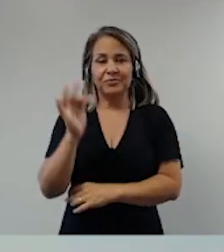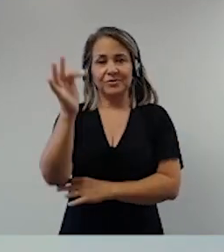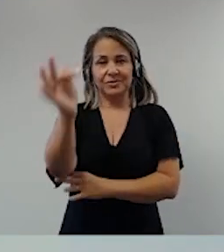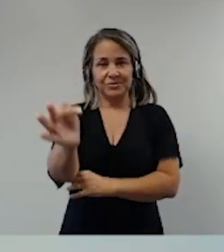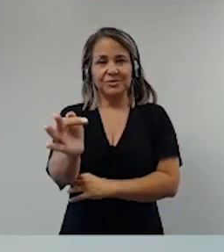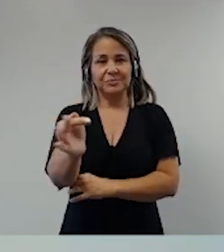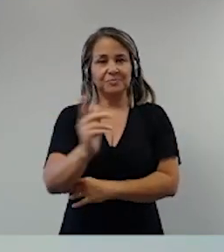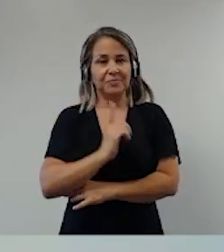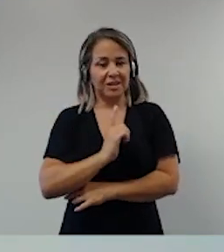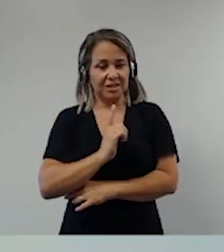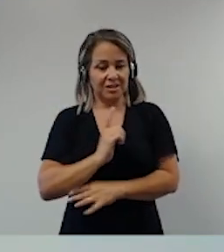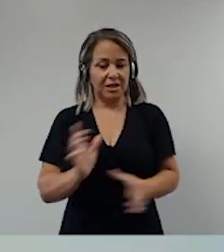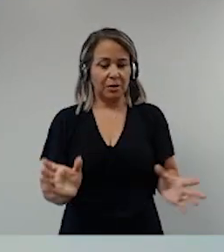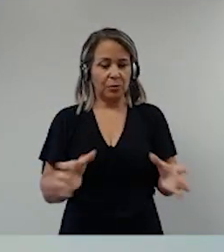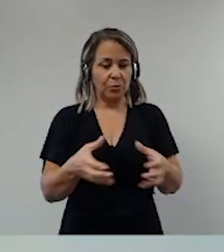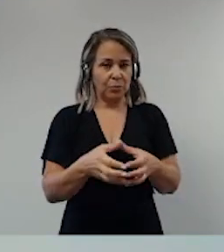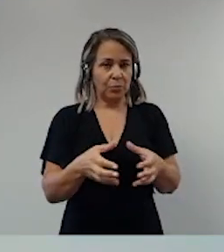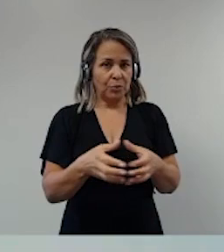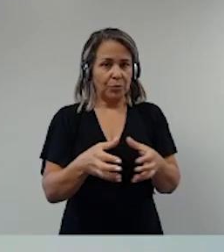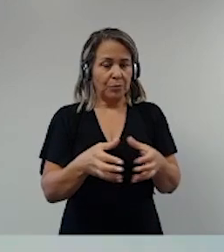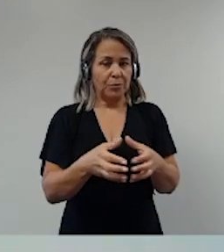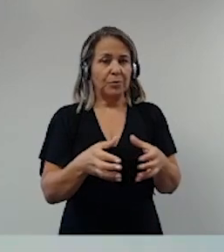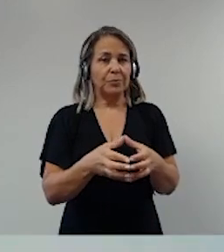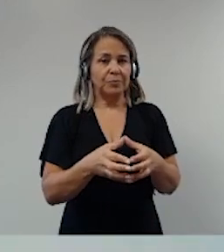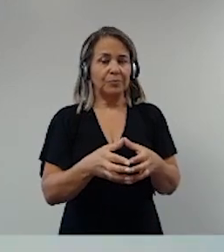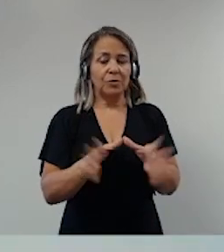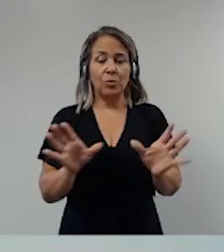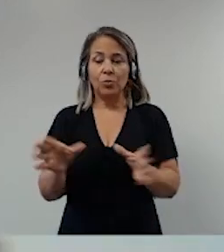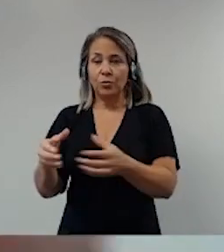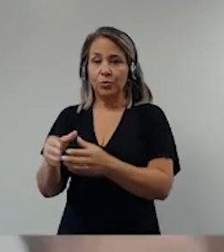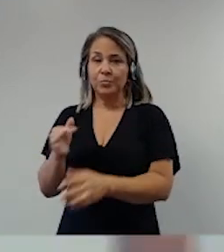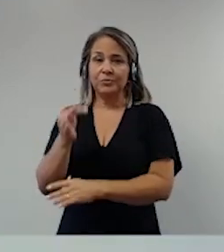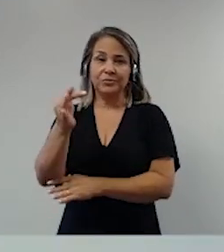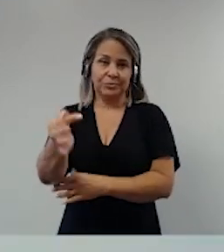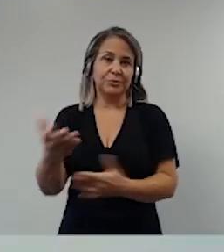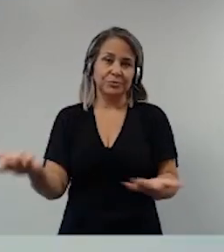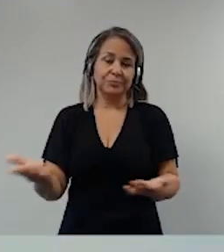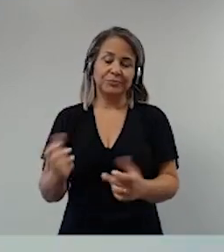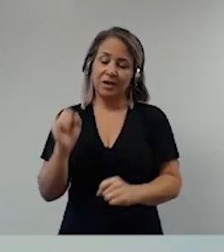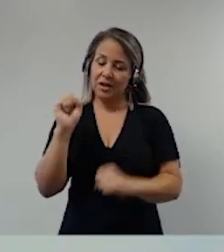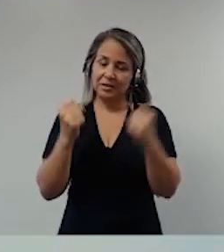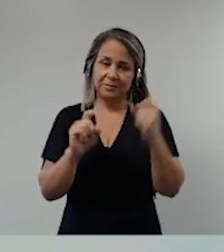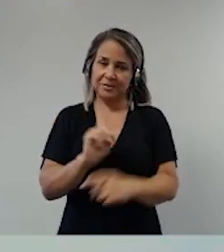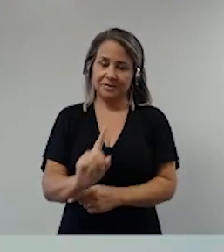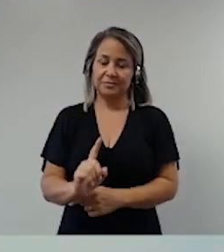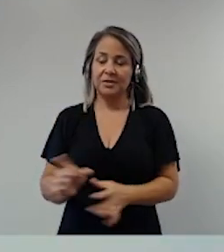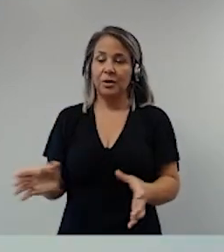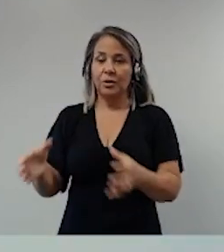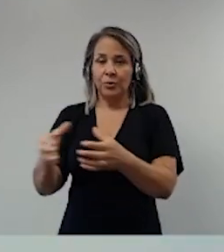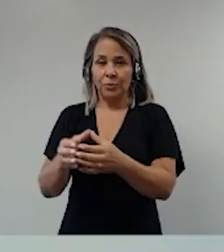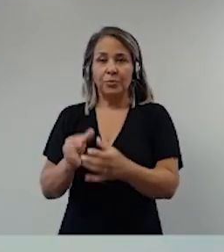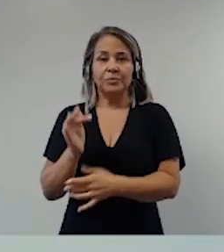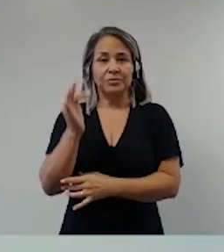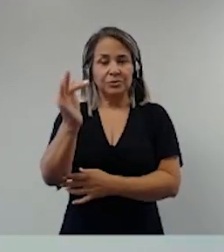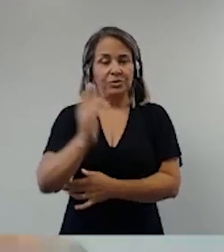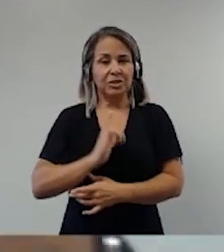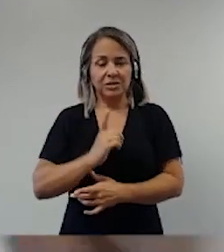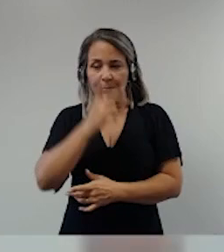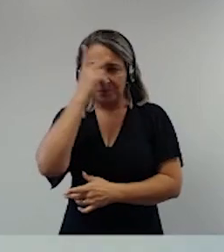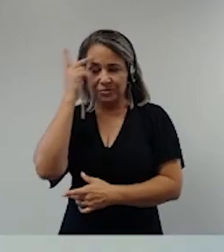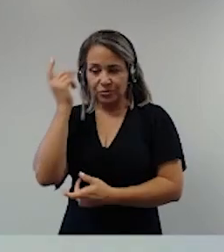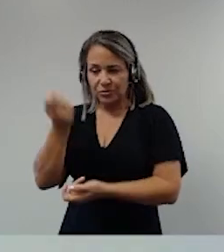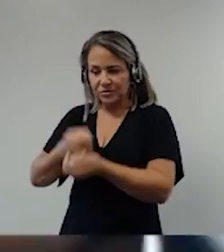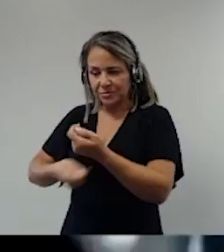é presidida por mim e tem como finalidade difundir conhecimento, sobretudo para empreendedores,